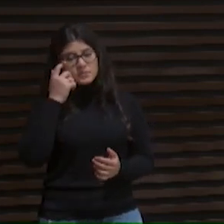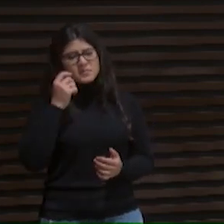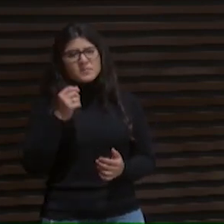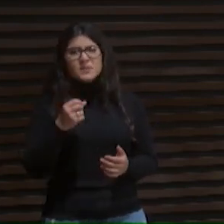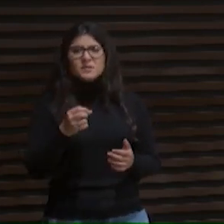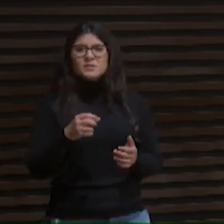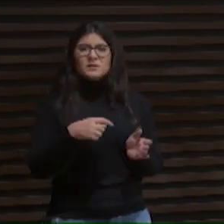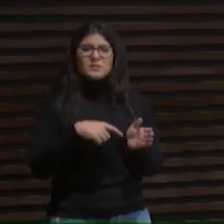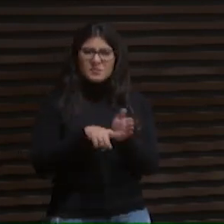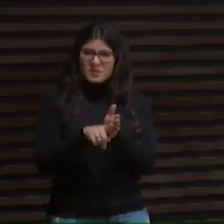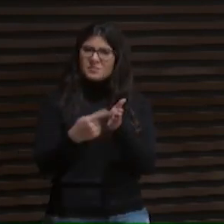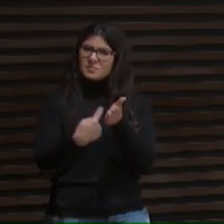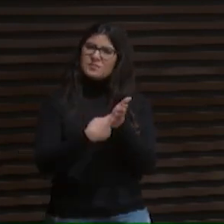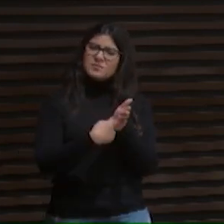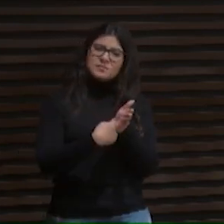faço.